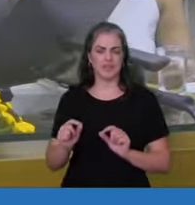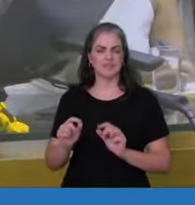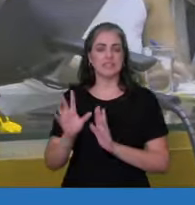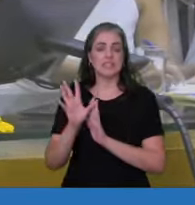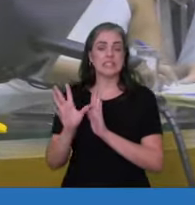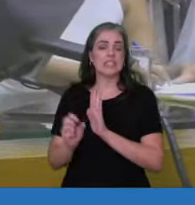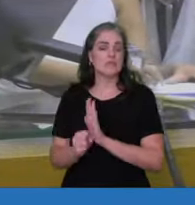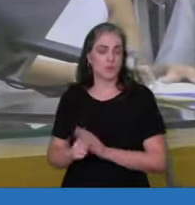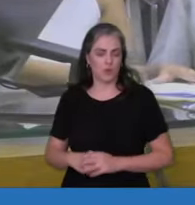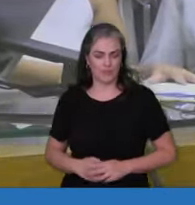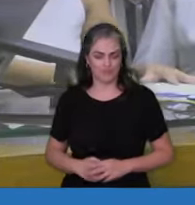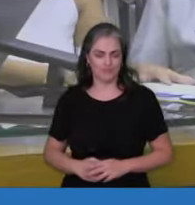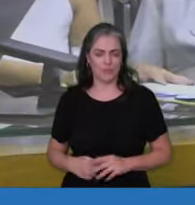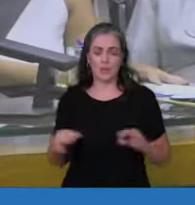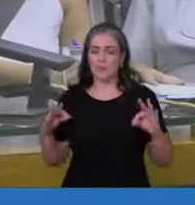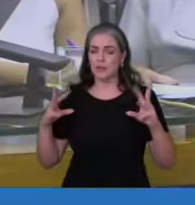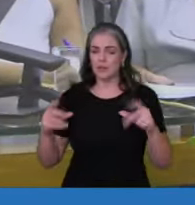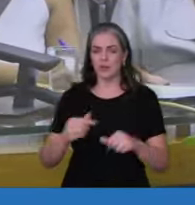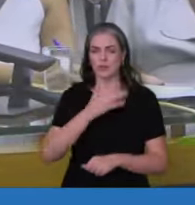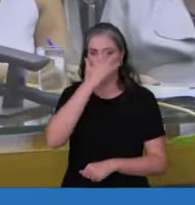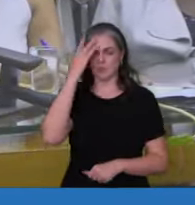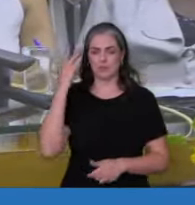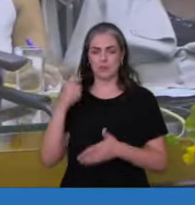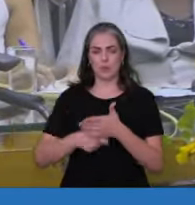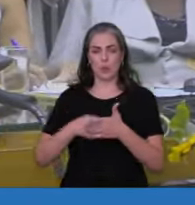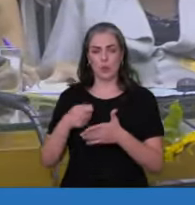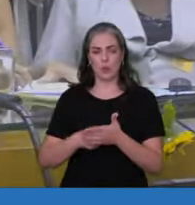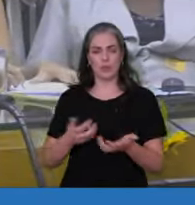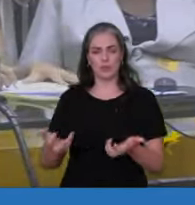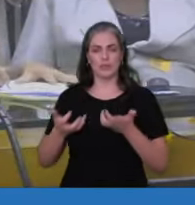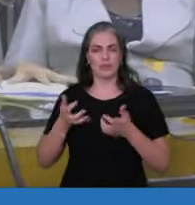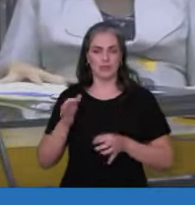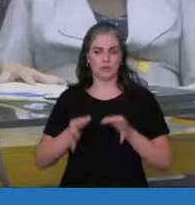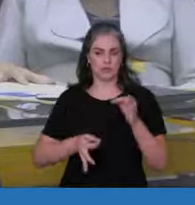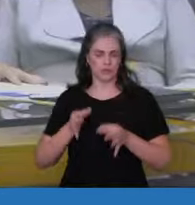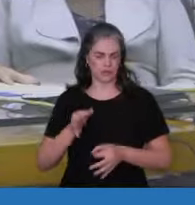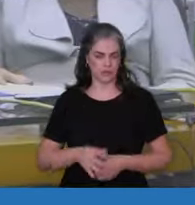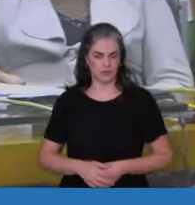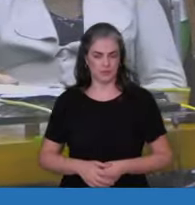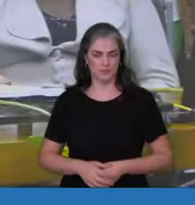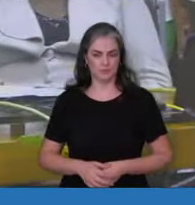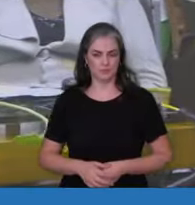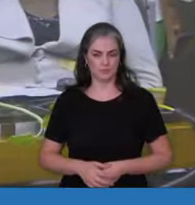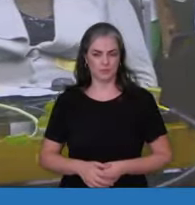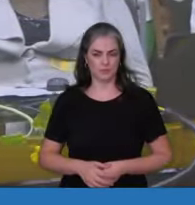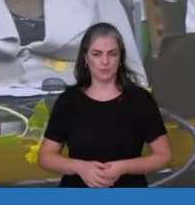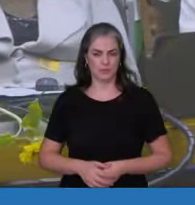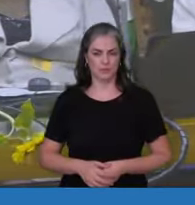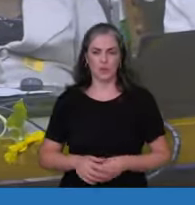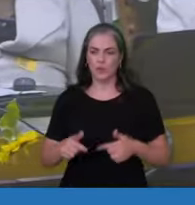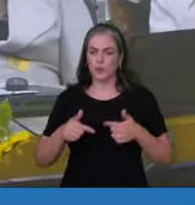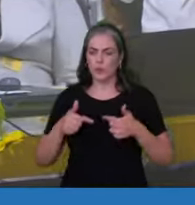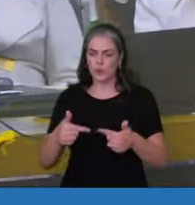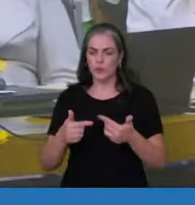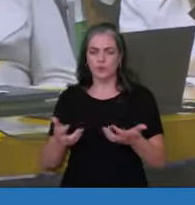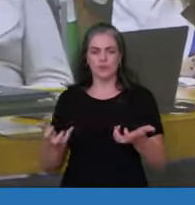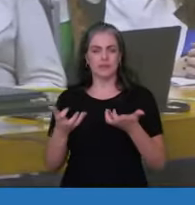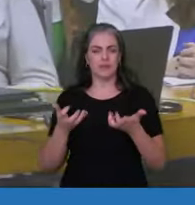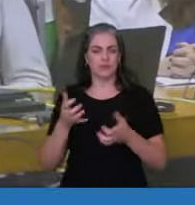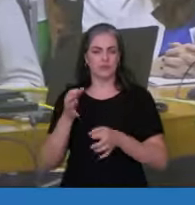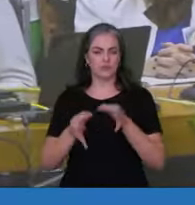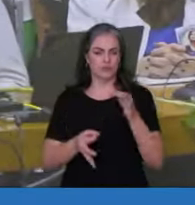e aquelas que buscam justiça. E através da busca por justiça, diante do